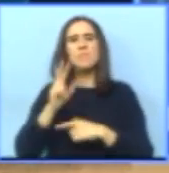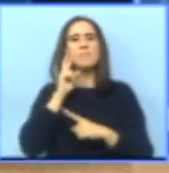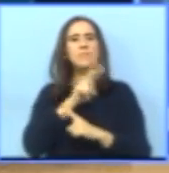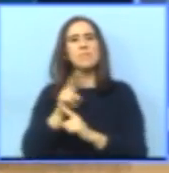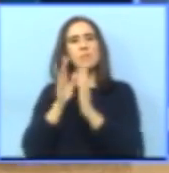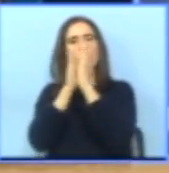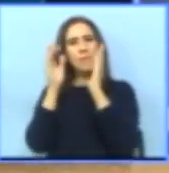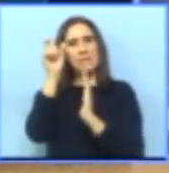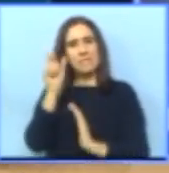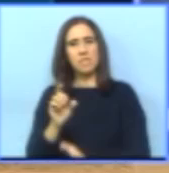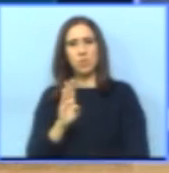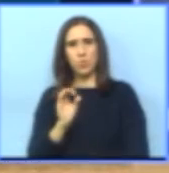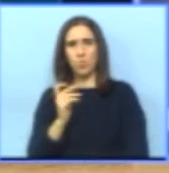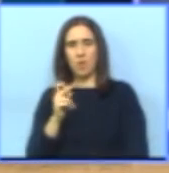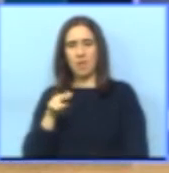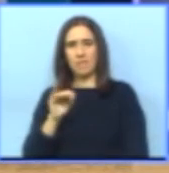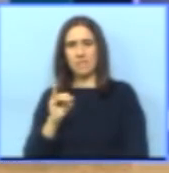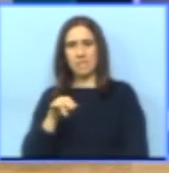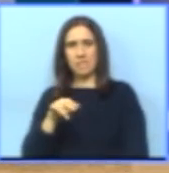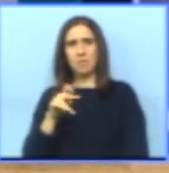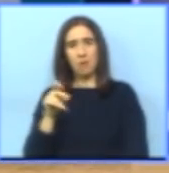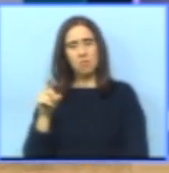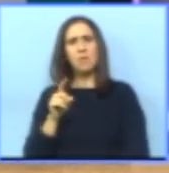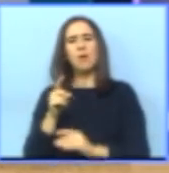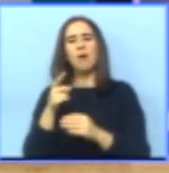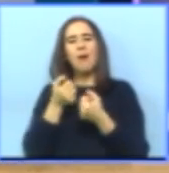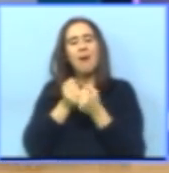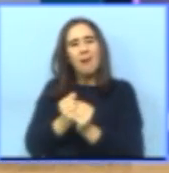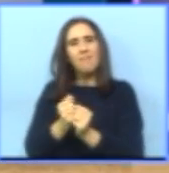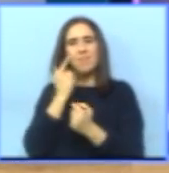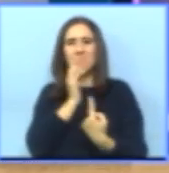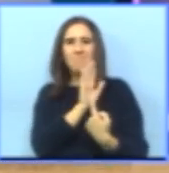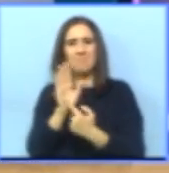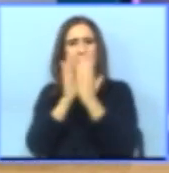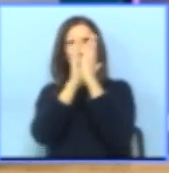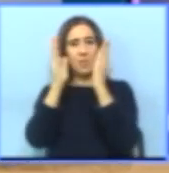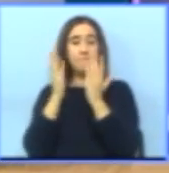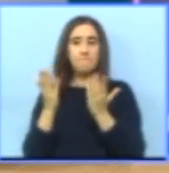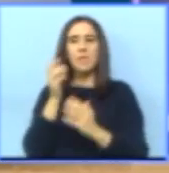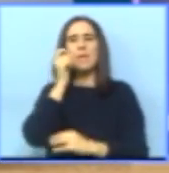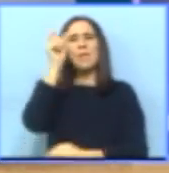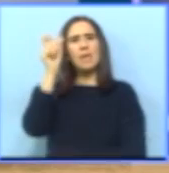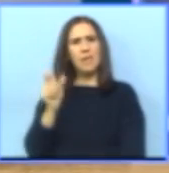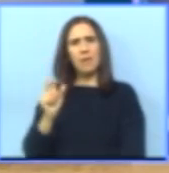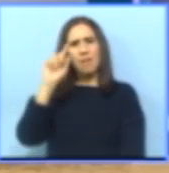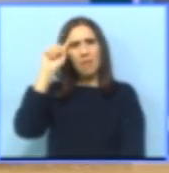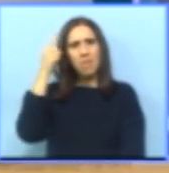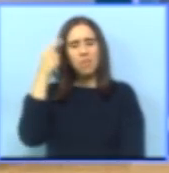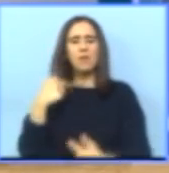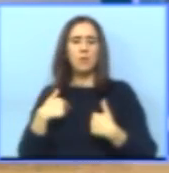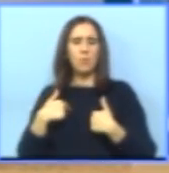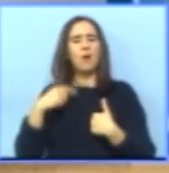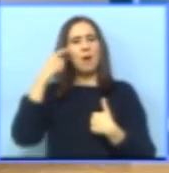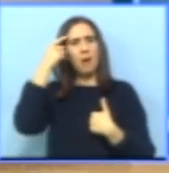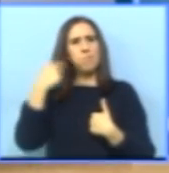alguns dos recantos menos conhecidos dessa biblioteca, e uma coisa que ele sabia e que eu também sabia, mas